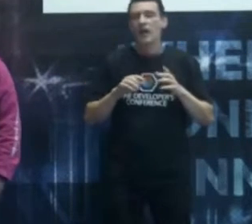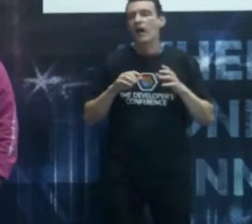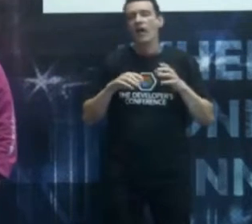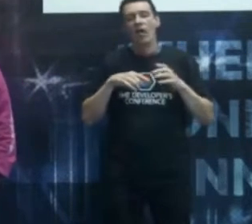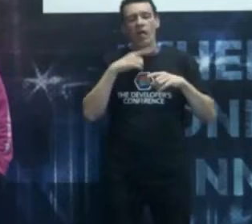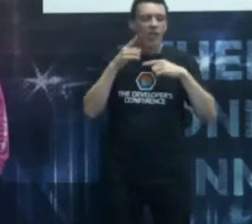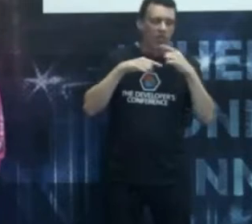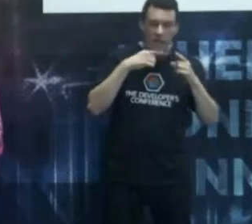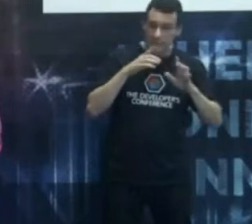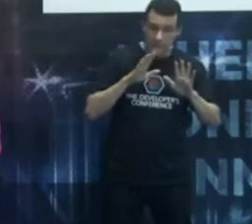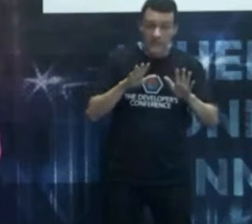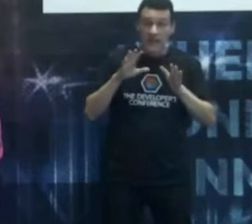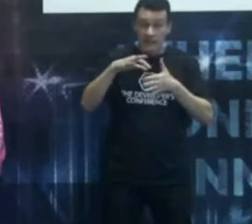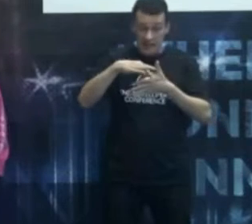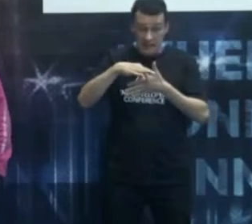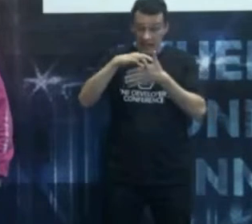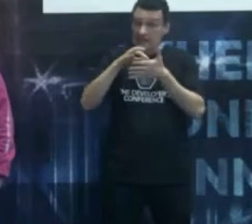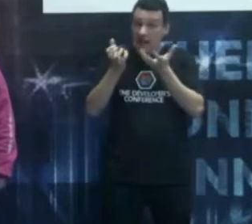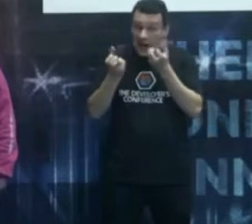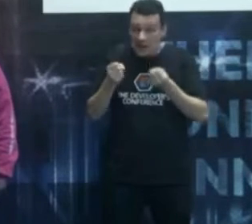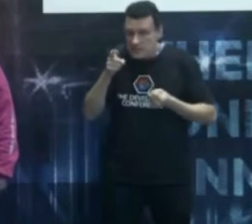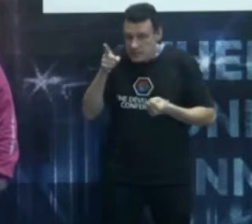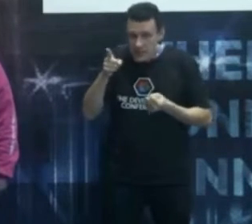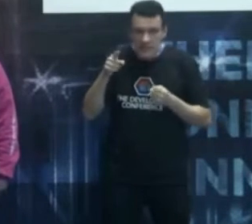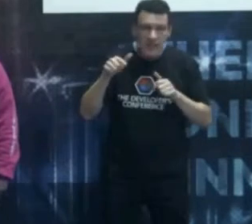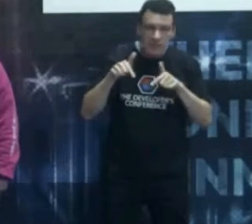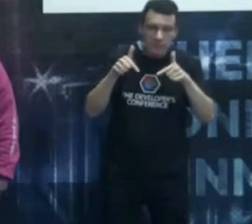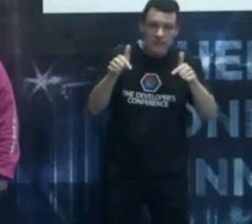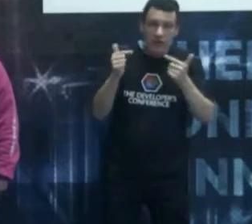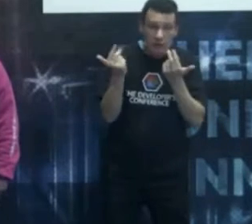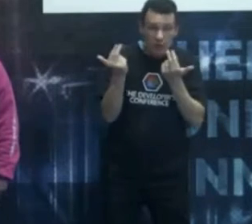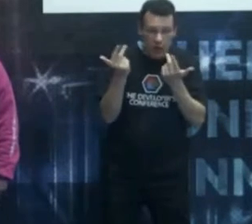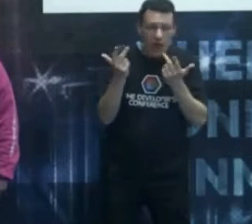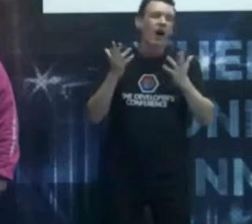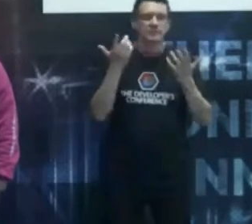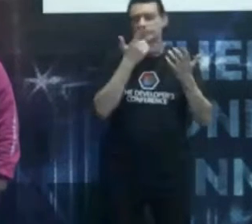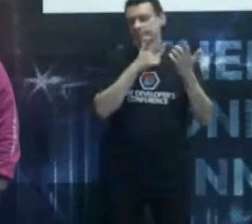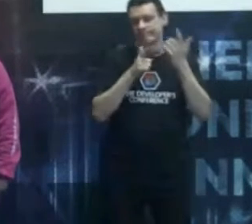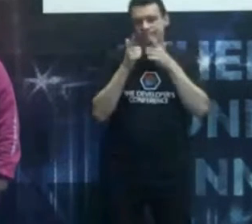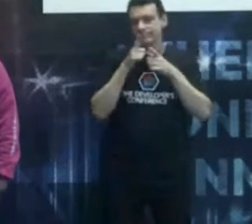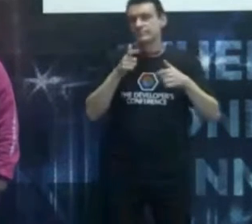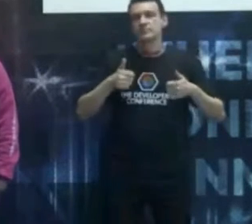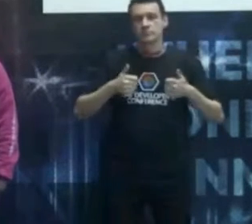gente, daí o negócio flui. Então, acho que essa é uma dica aí que eu deixo.